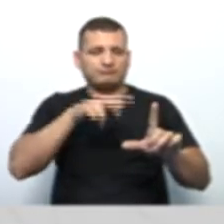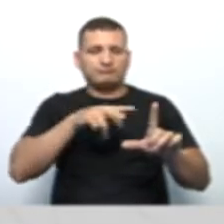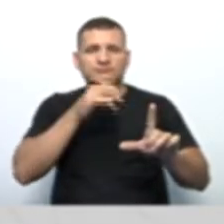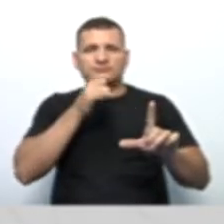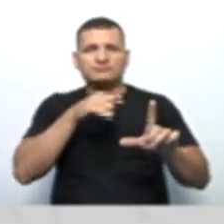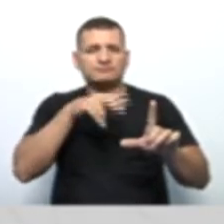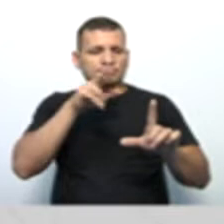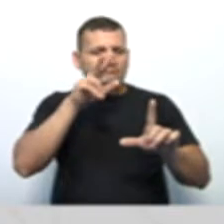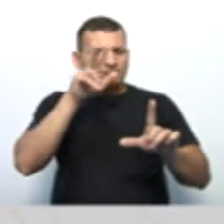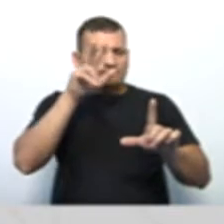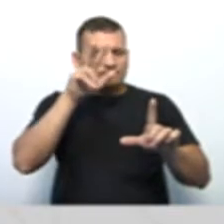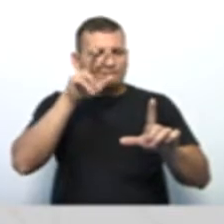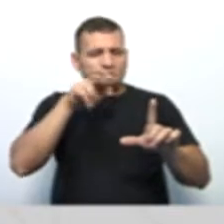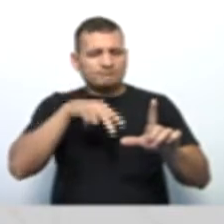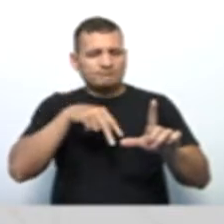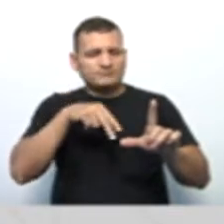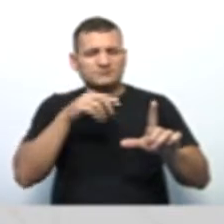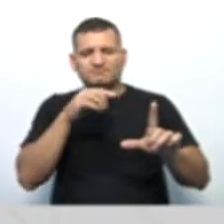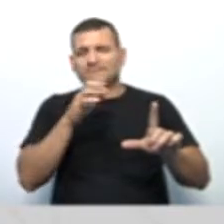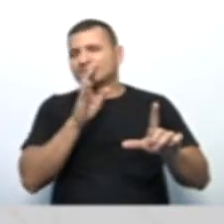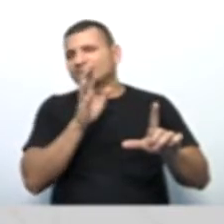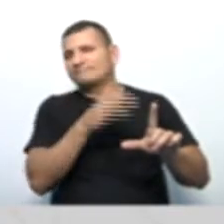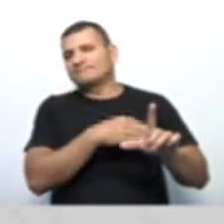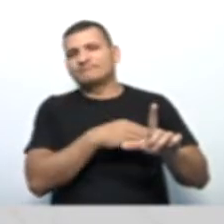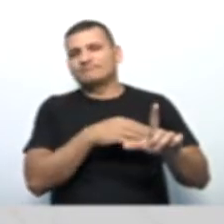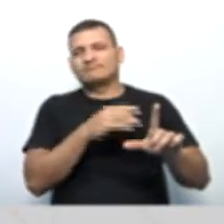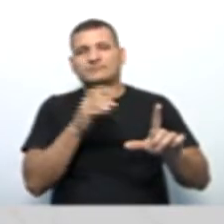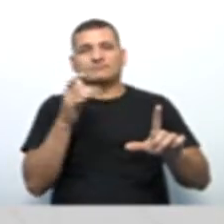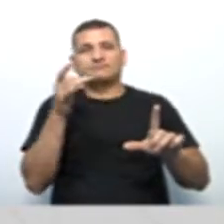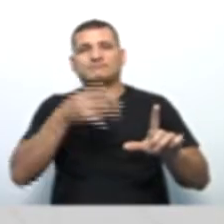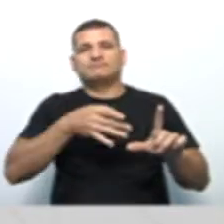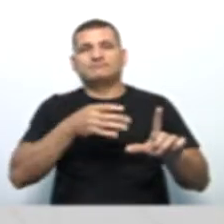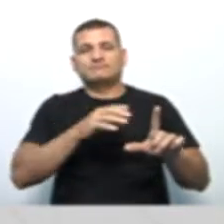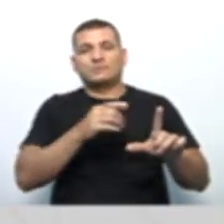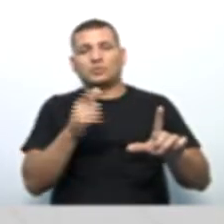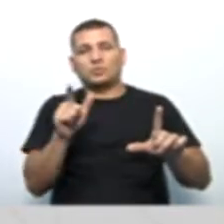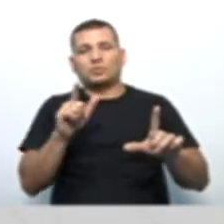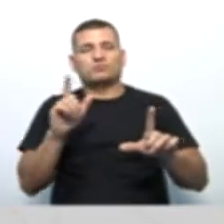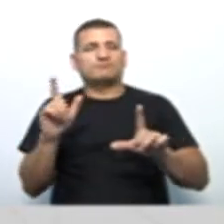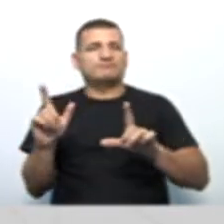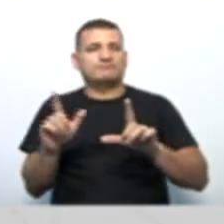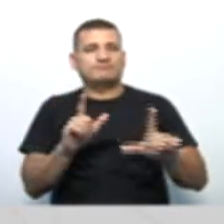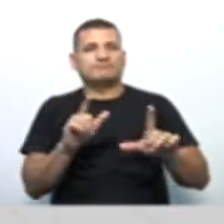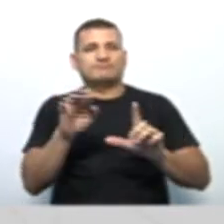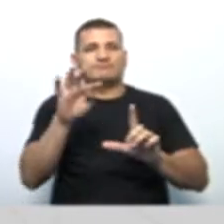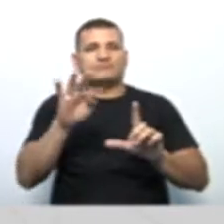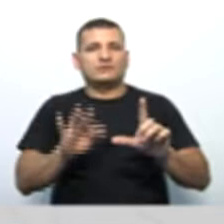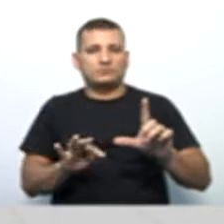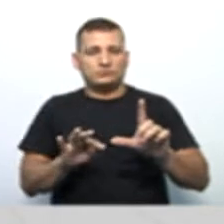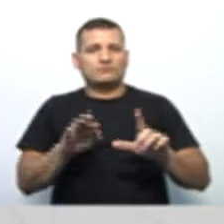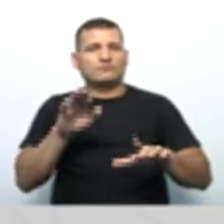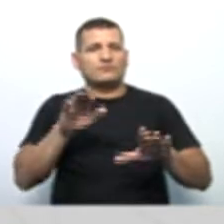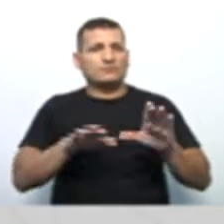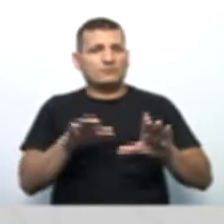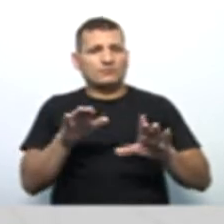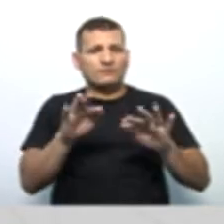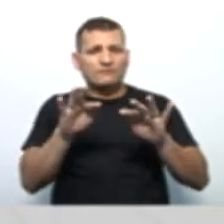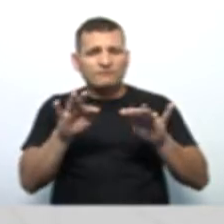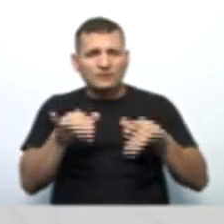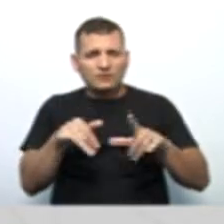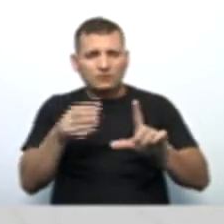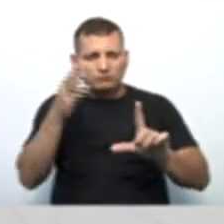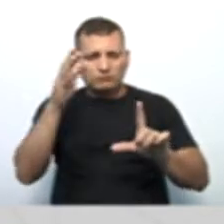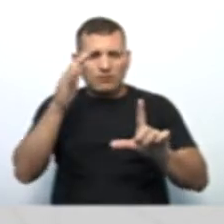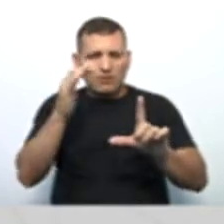passou lá na nossa que não me interessa então você abandonar aquele texto e vai pra outro às vezes lá no final pode ser que tenha que a pessoa queria